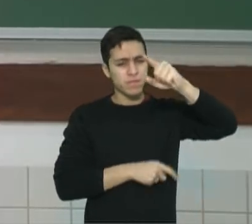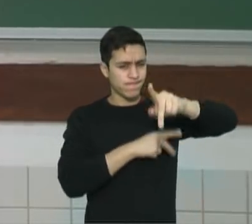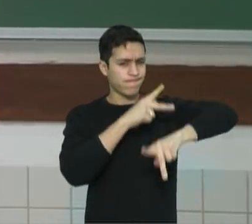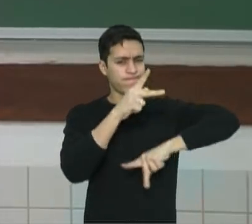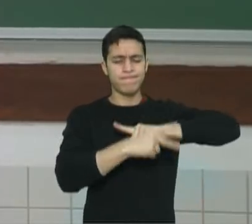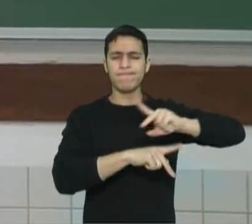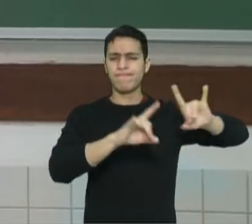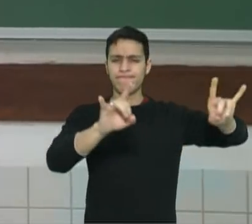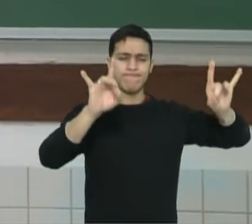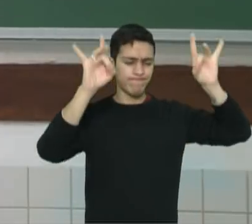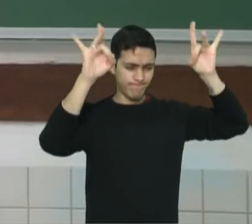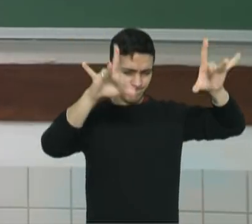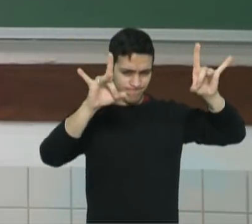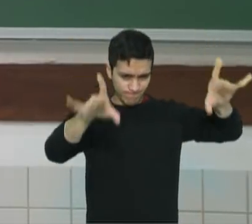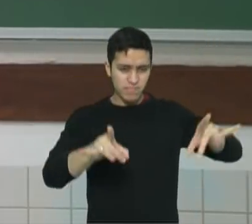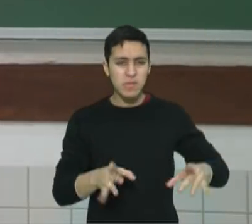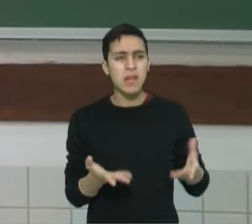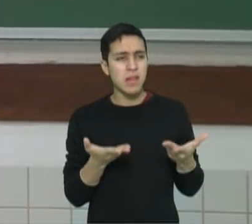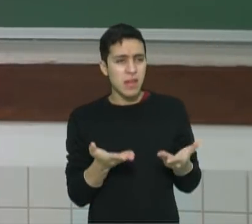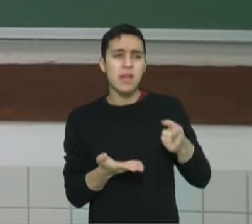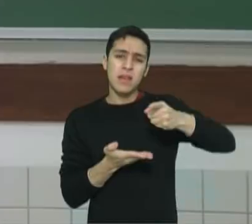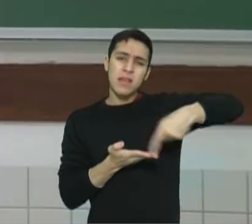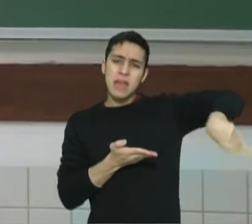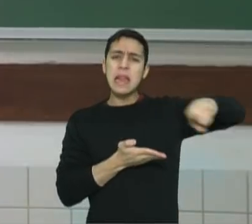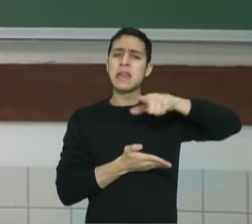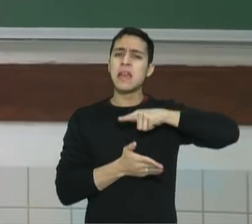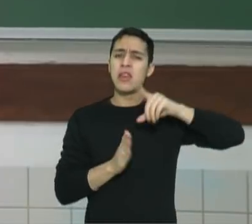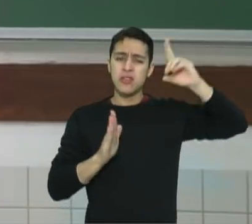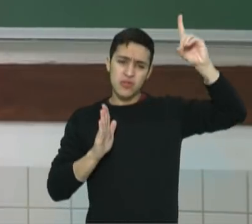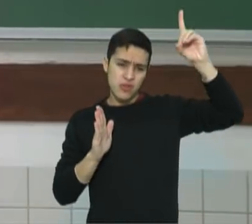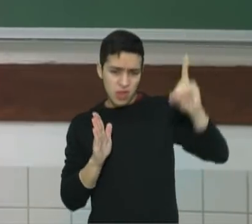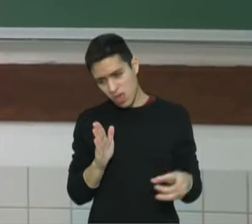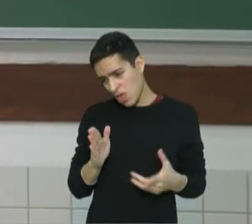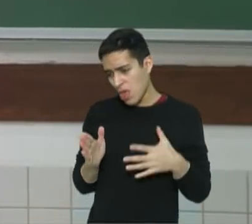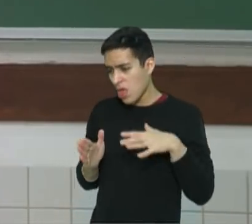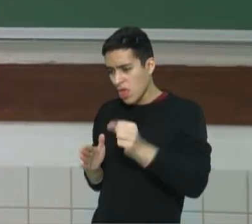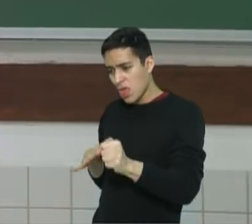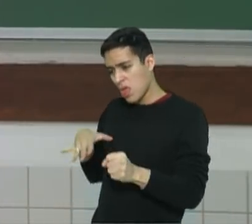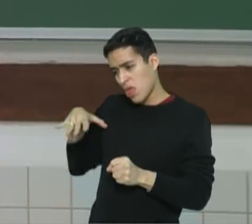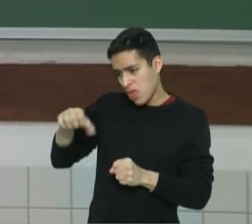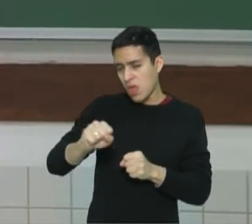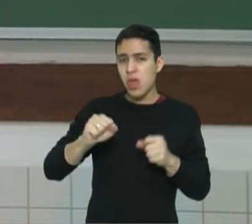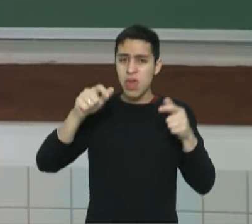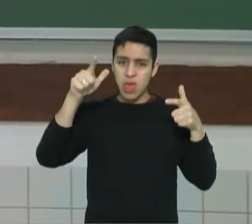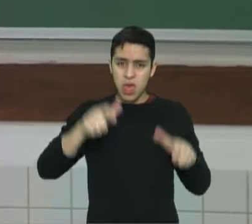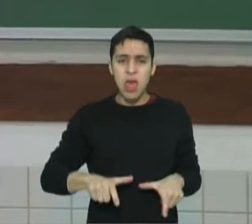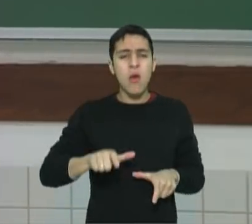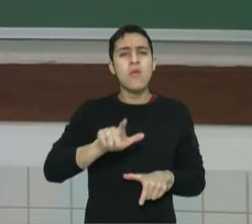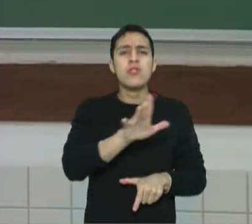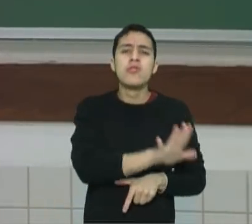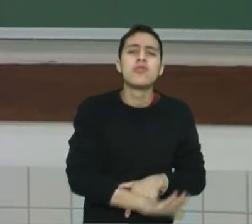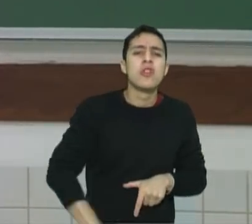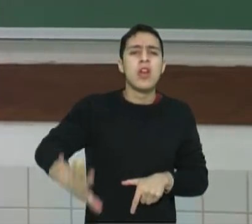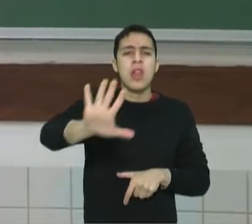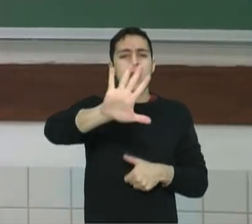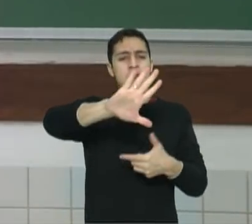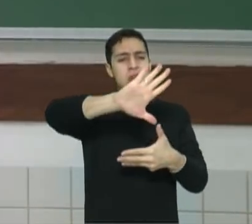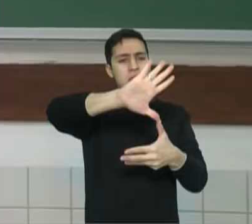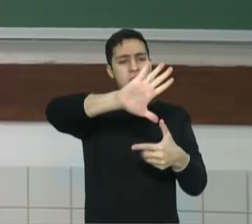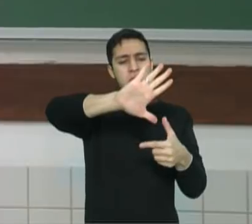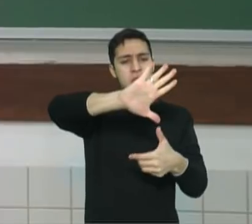E o povo eleito que tem o direito de conquistar a região da América do Norte como um todo. Obviamente